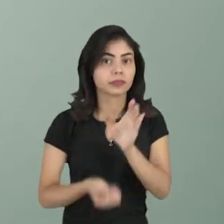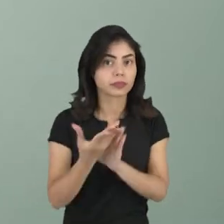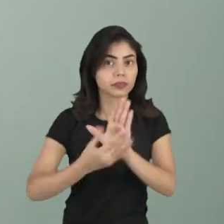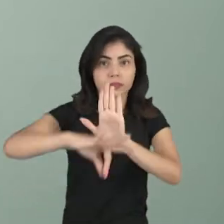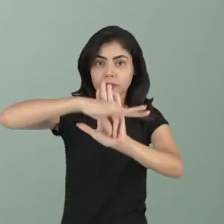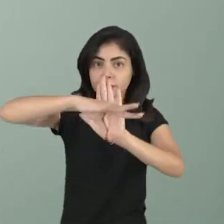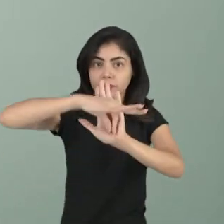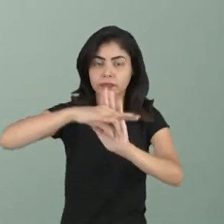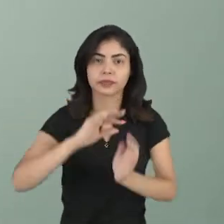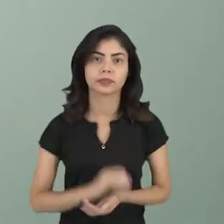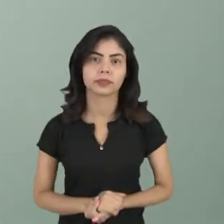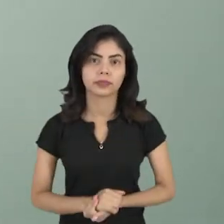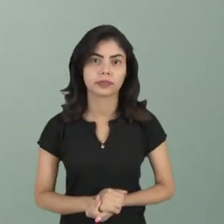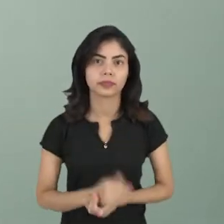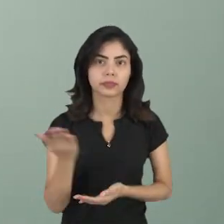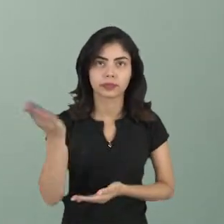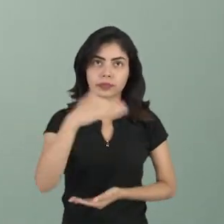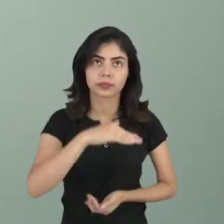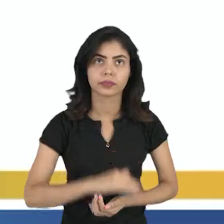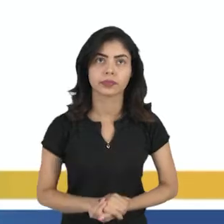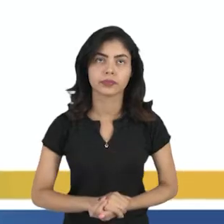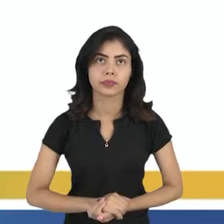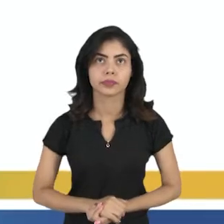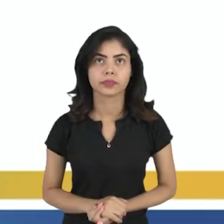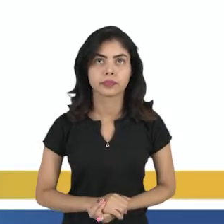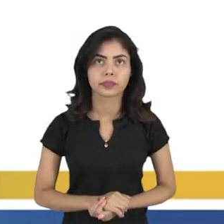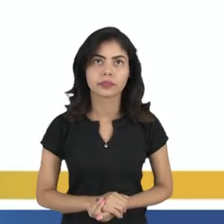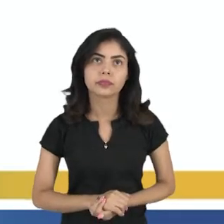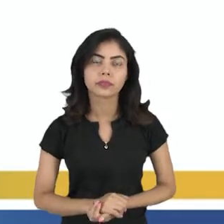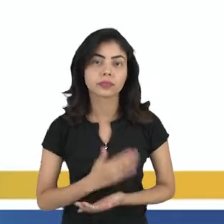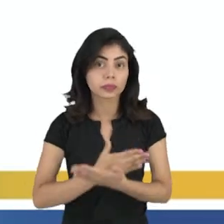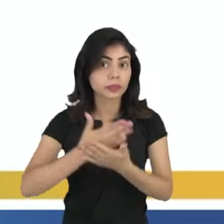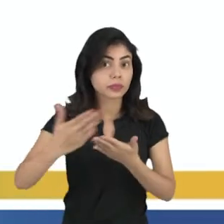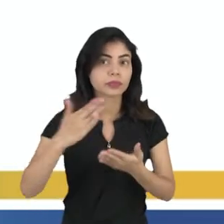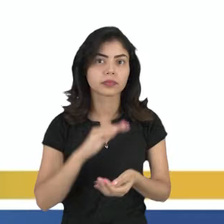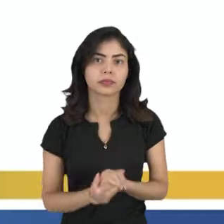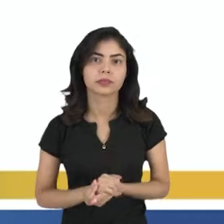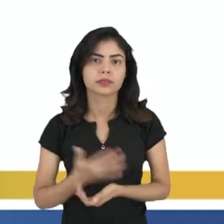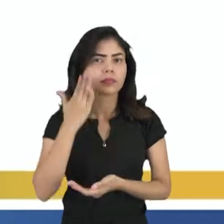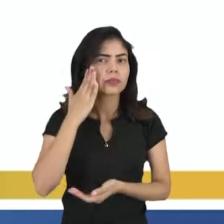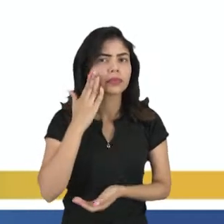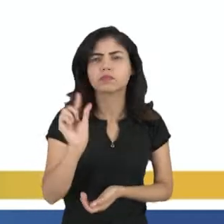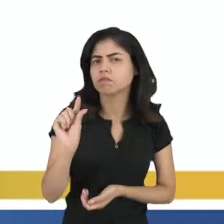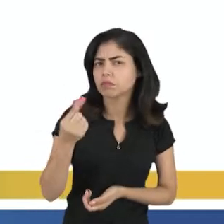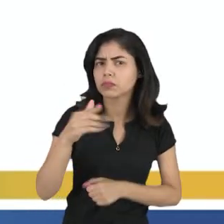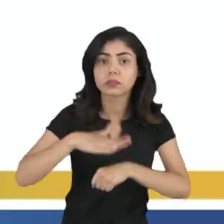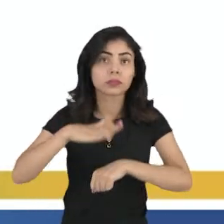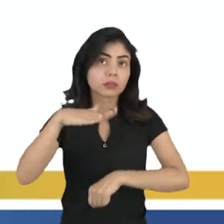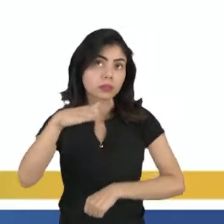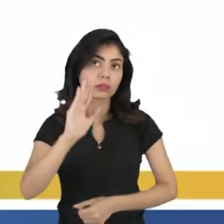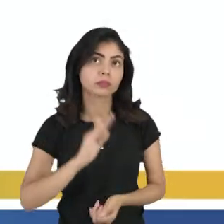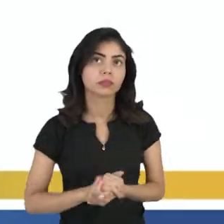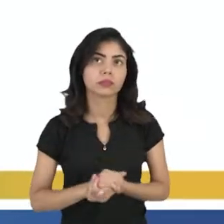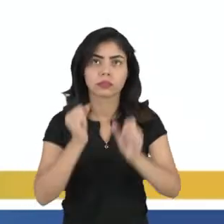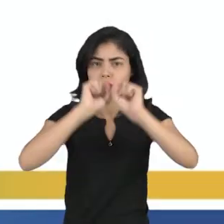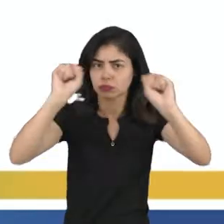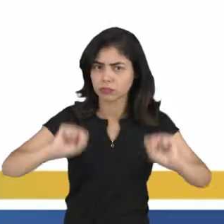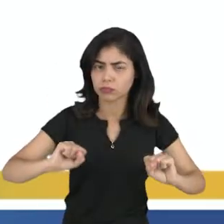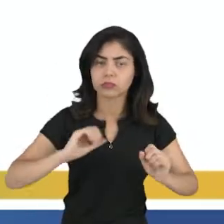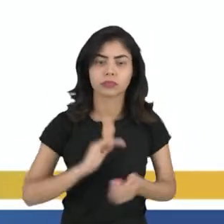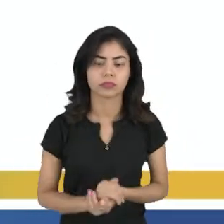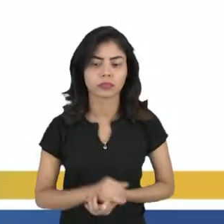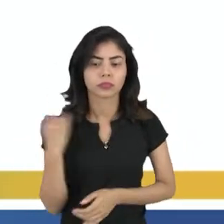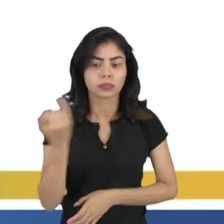reprodutor feminino. Vamos lá? Então, antes da gente começar a entender um pouco mais profundamente sobre esse sistema,